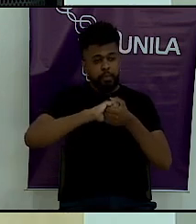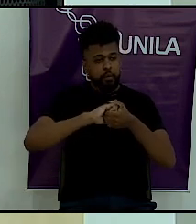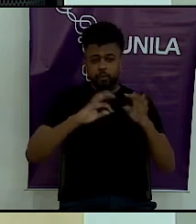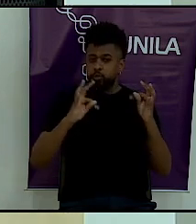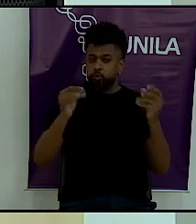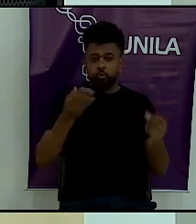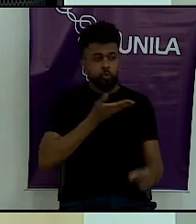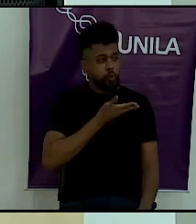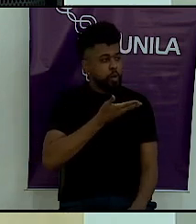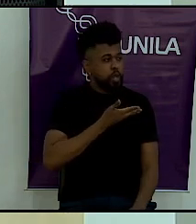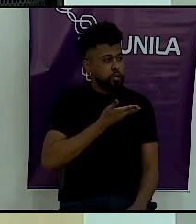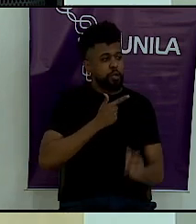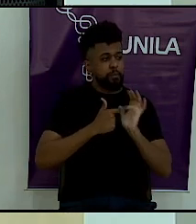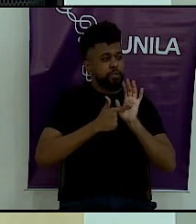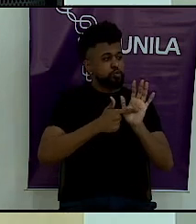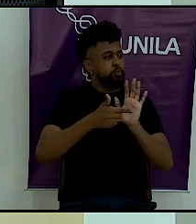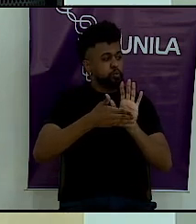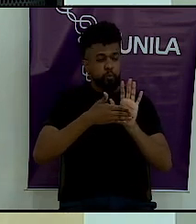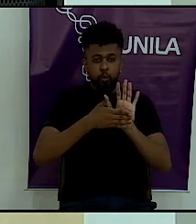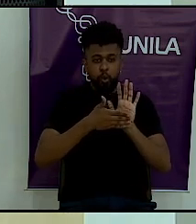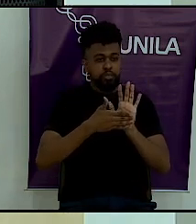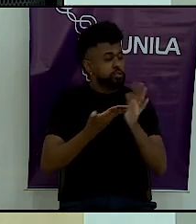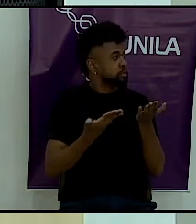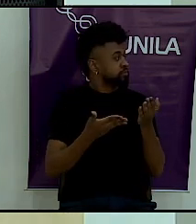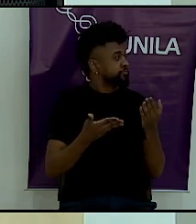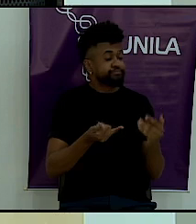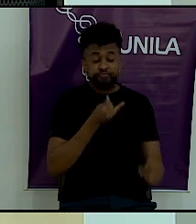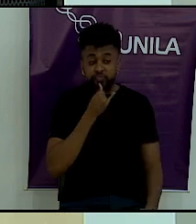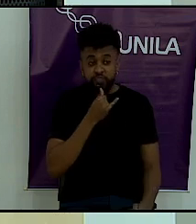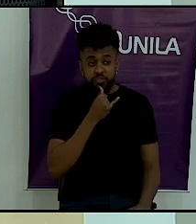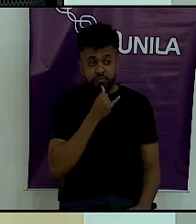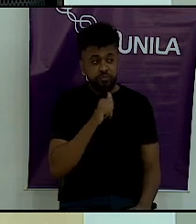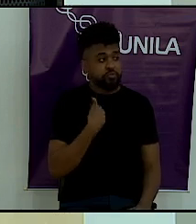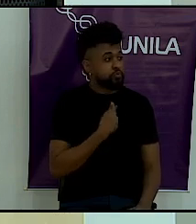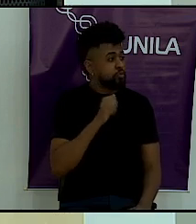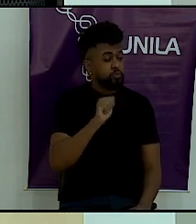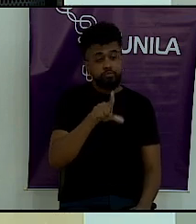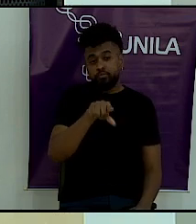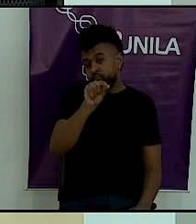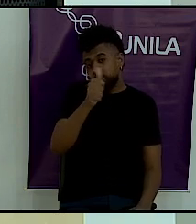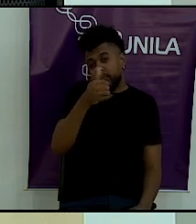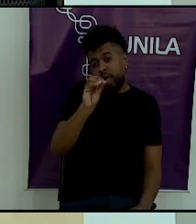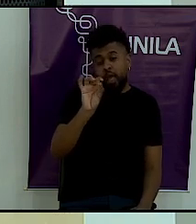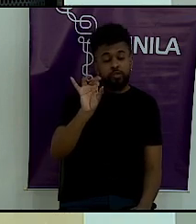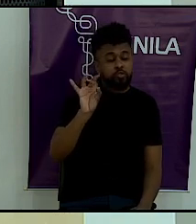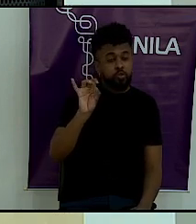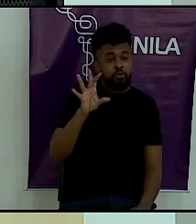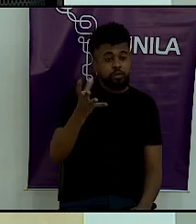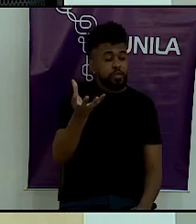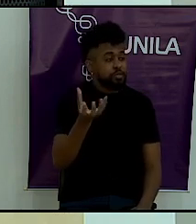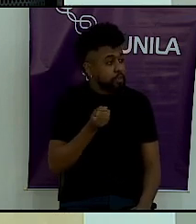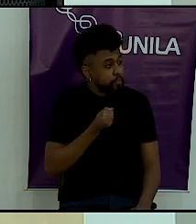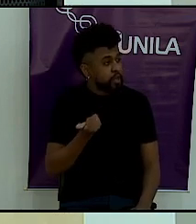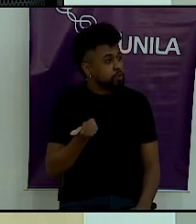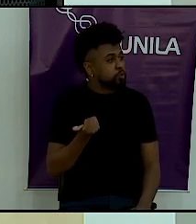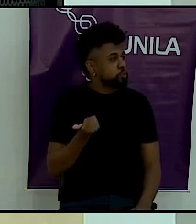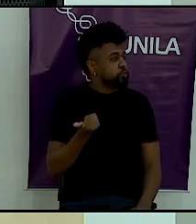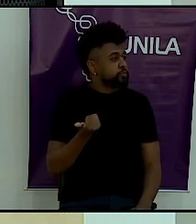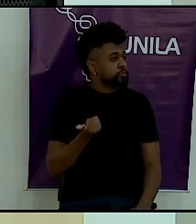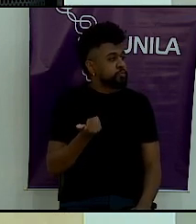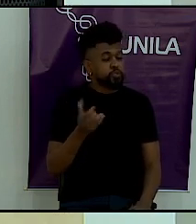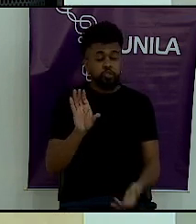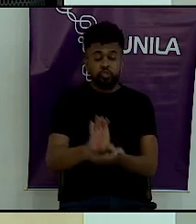todos os colegas que apresentaram propostas. E, infelizmente, nós teremos só 10, né, recebendo